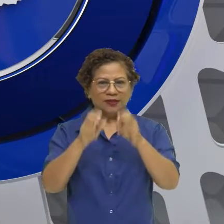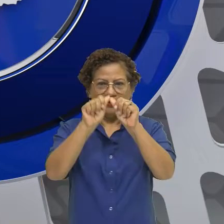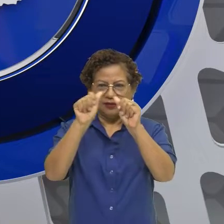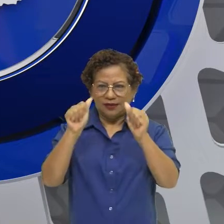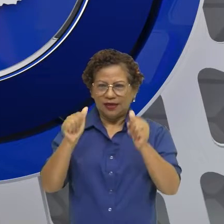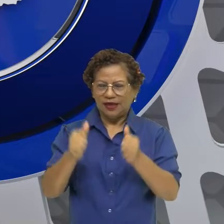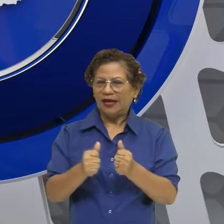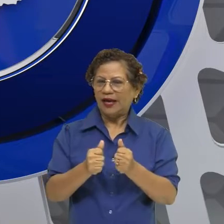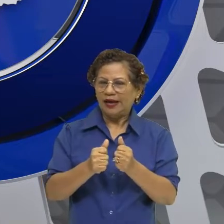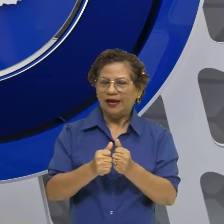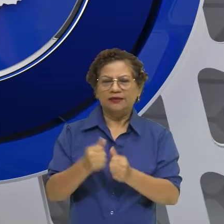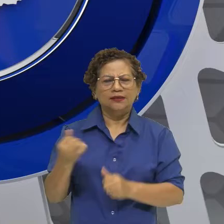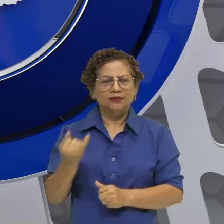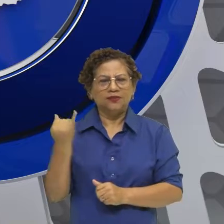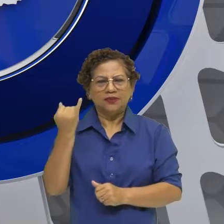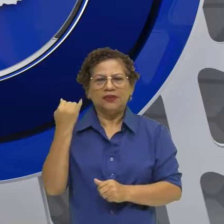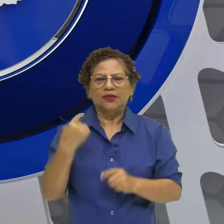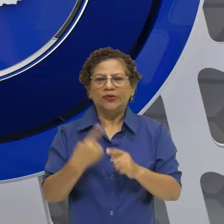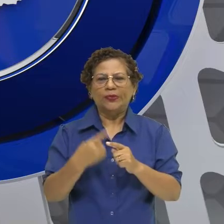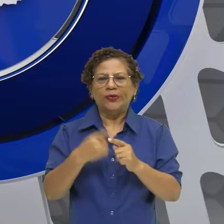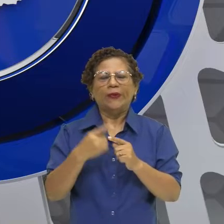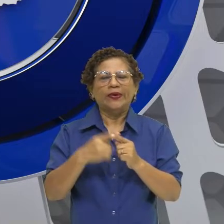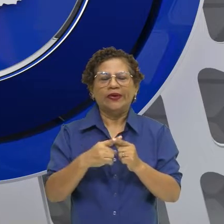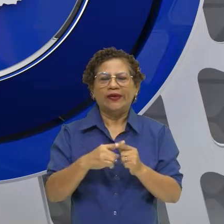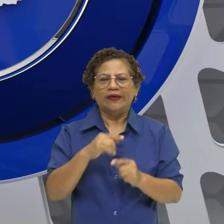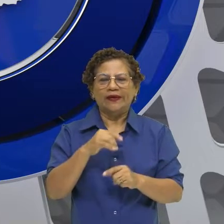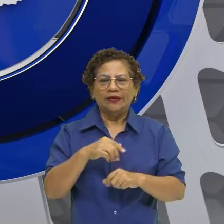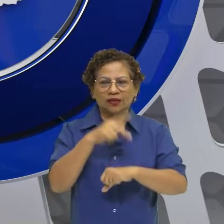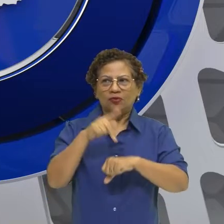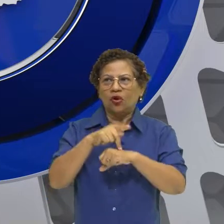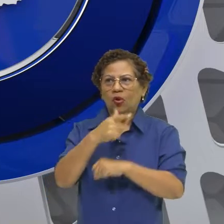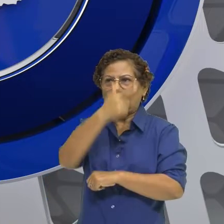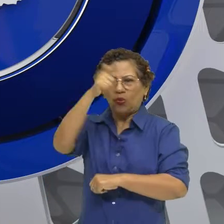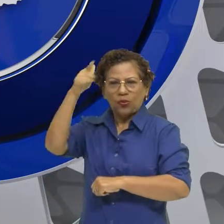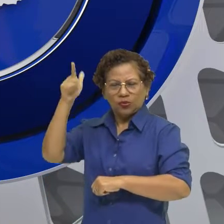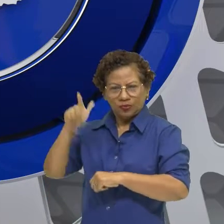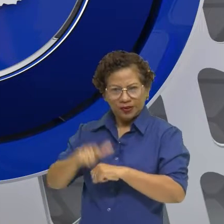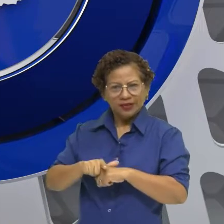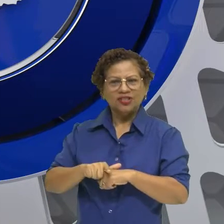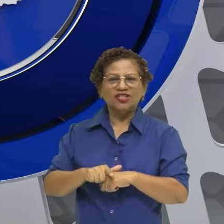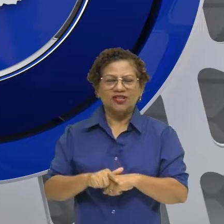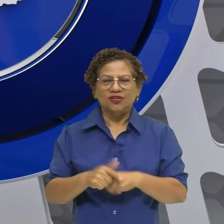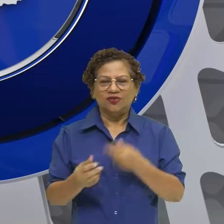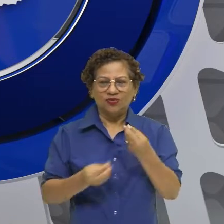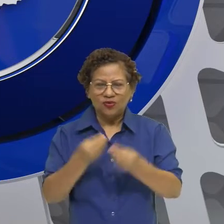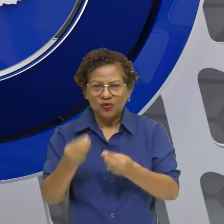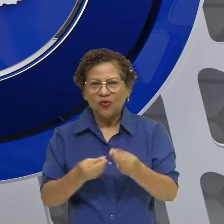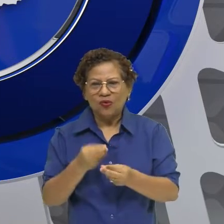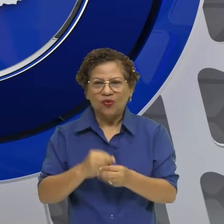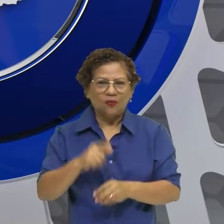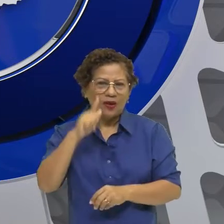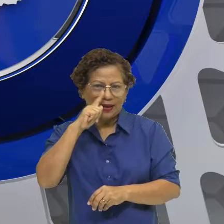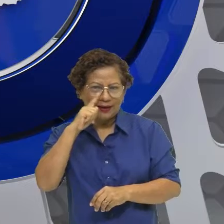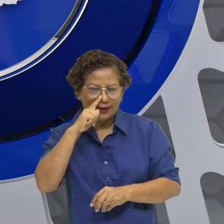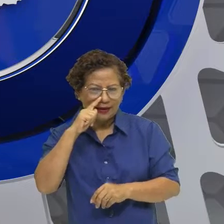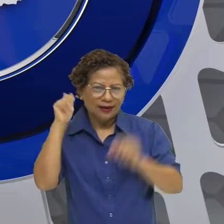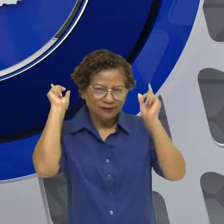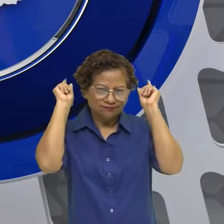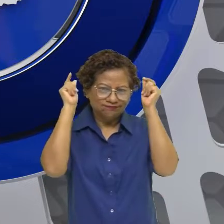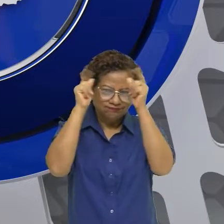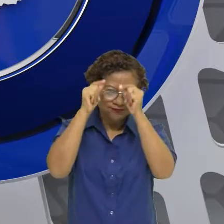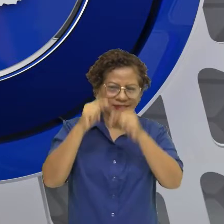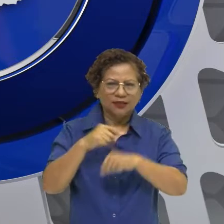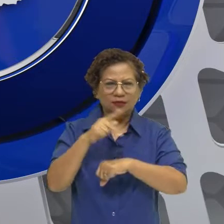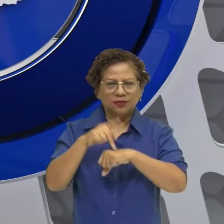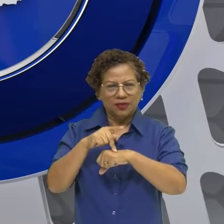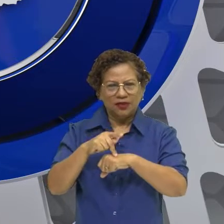tão distante, mesmo ela estando no Egito, na pré-história, lá na Grécia, em outros países, vocês vão perceber,